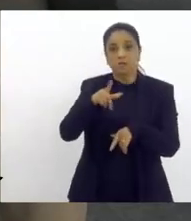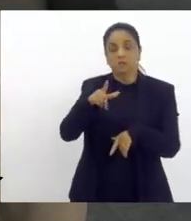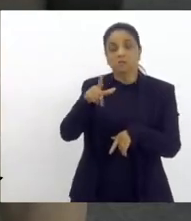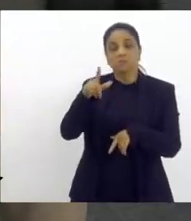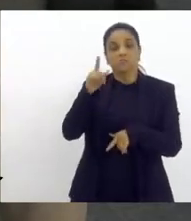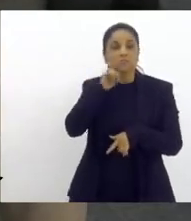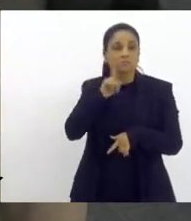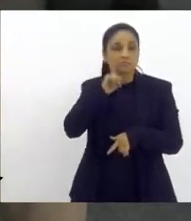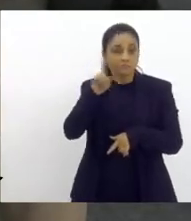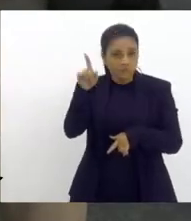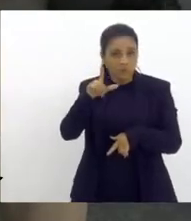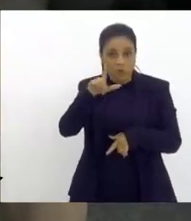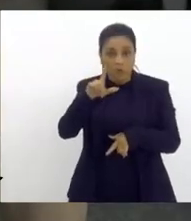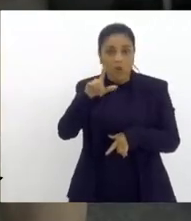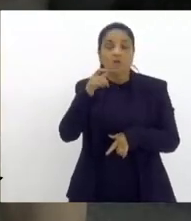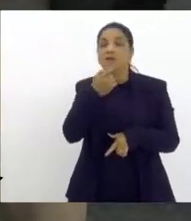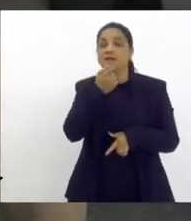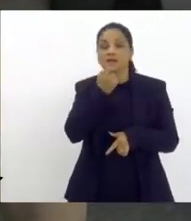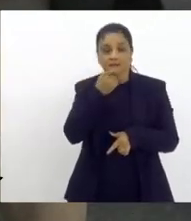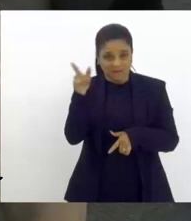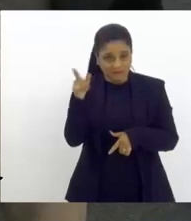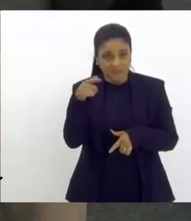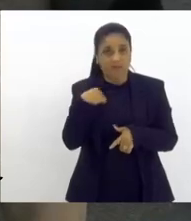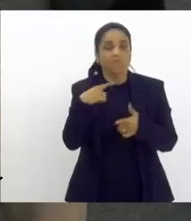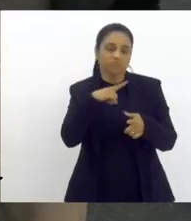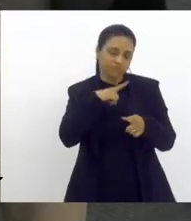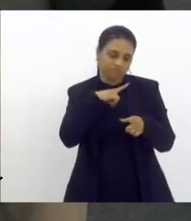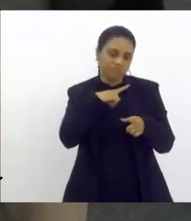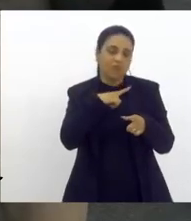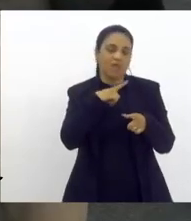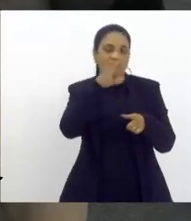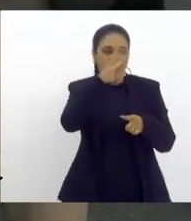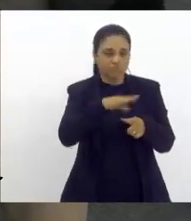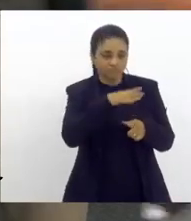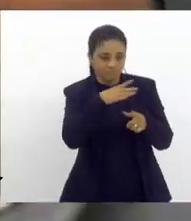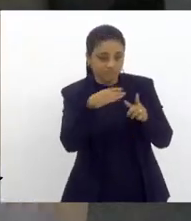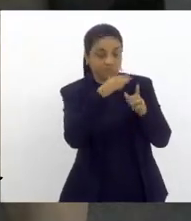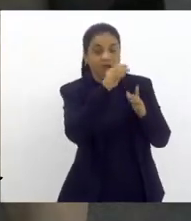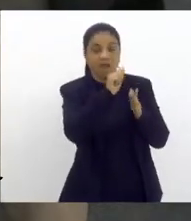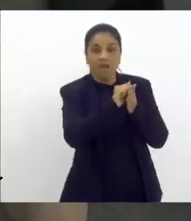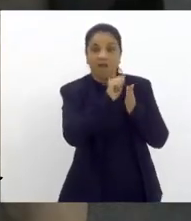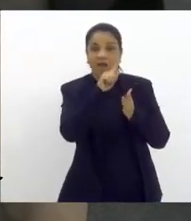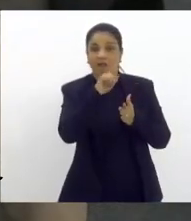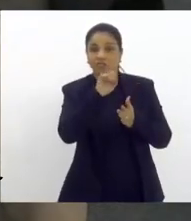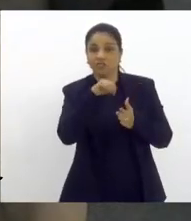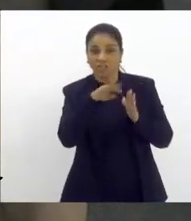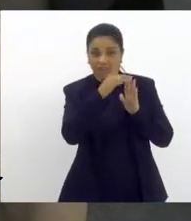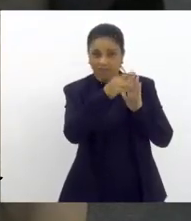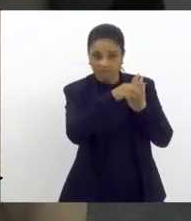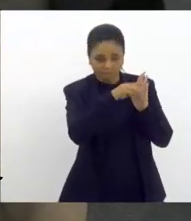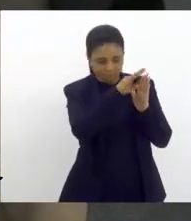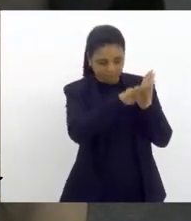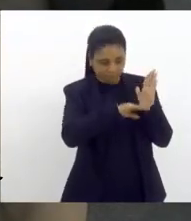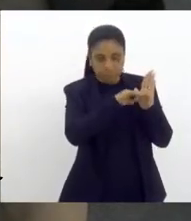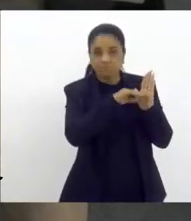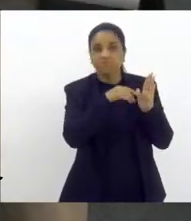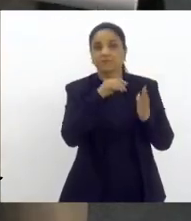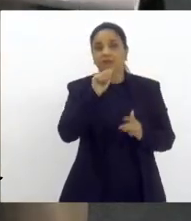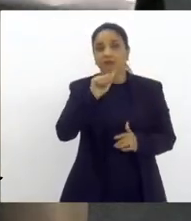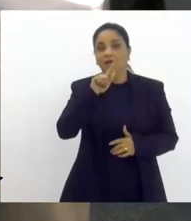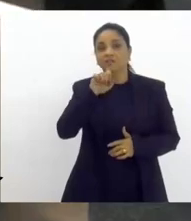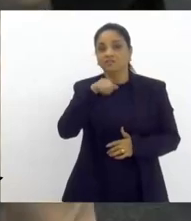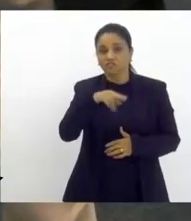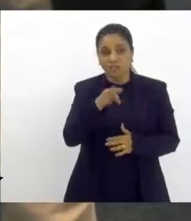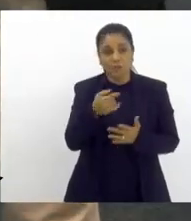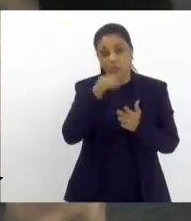parlamentares que com diversas agendas não vota Espero que isso não seja alvo de perseguição Ou seja